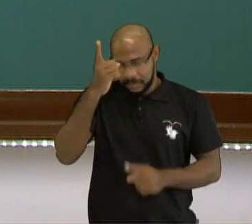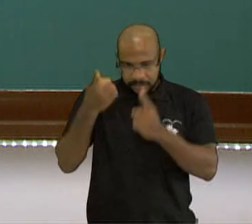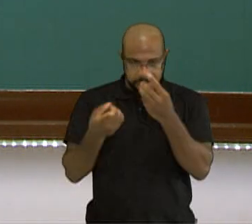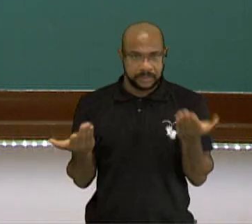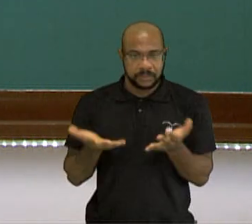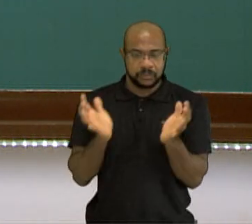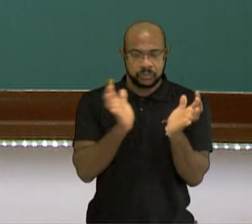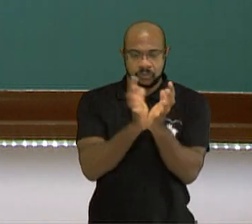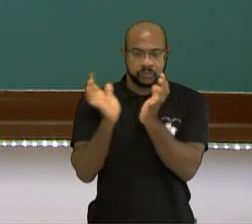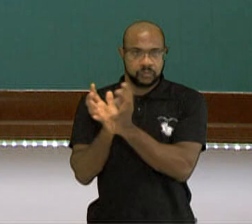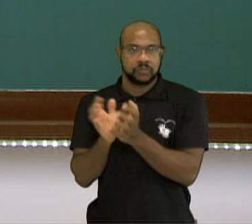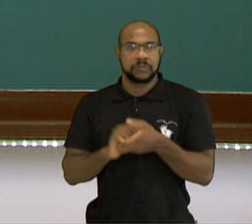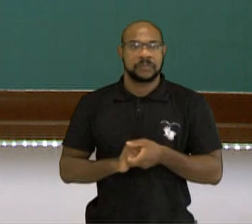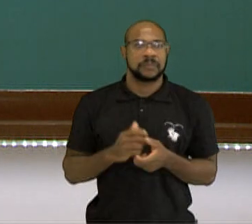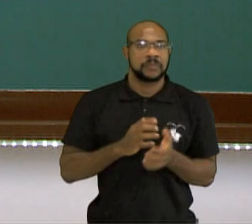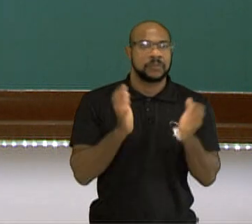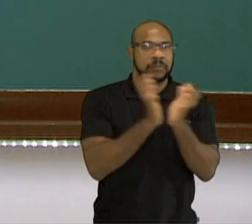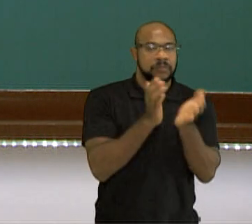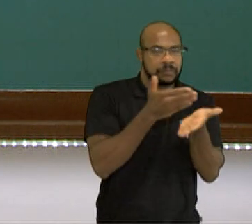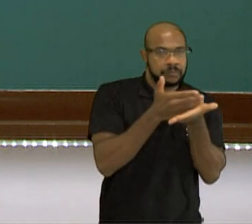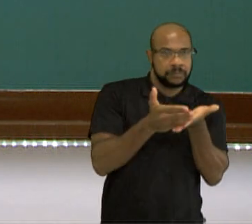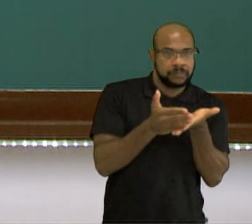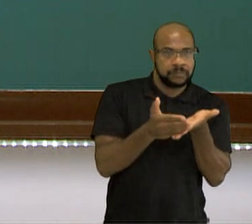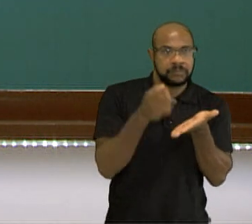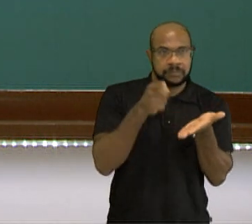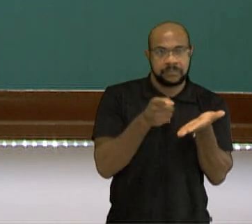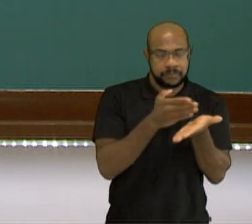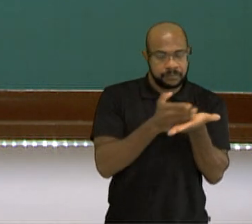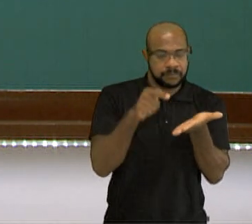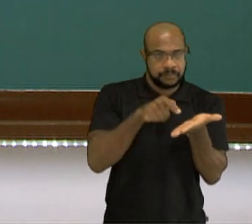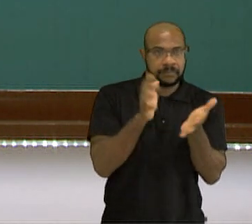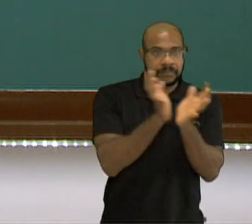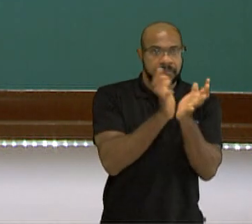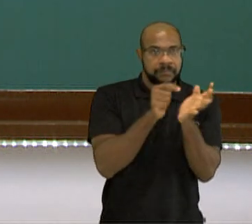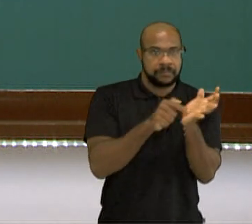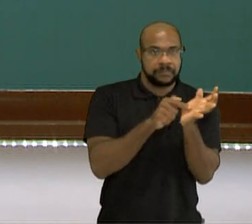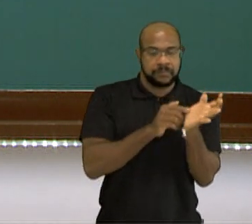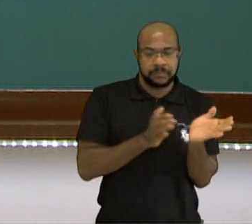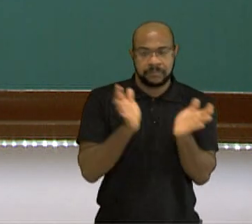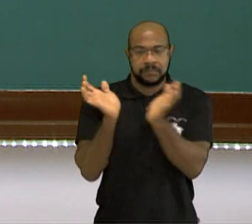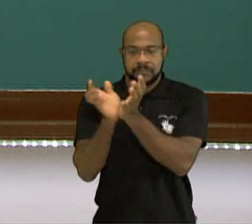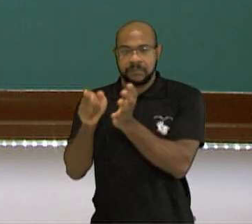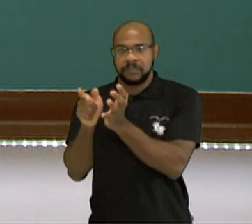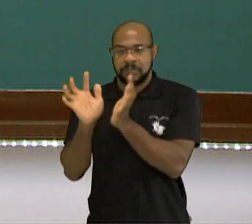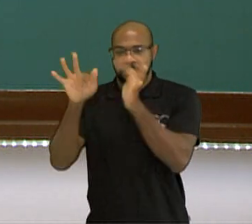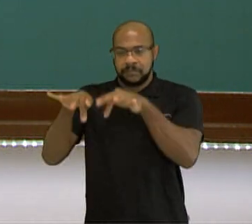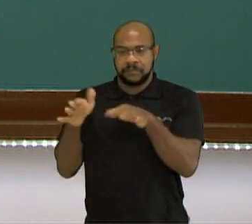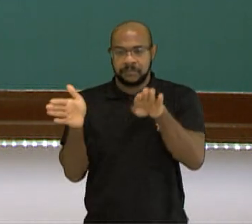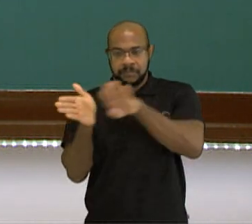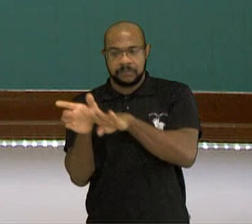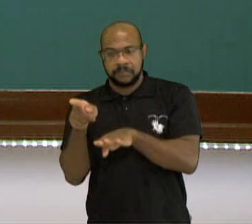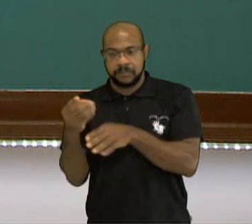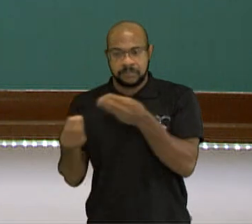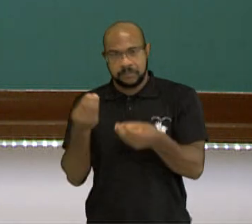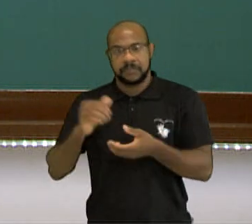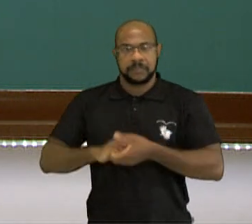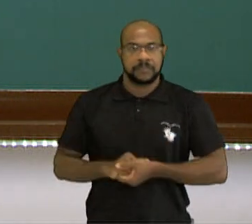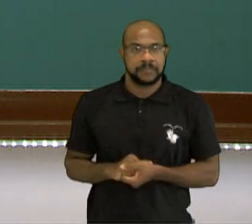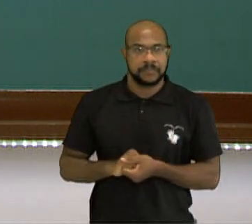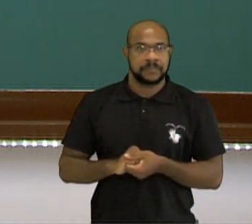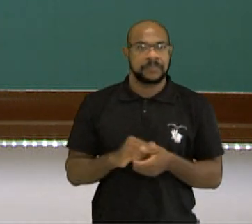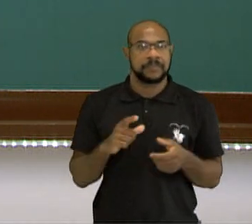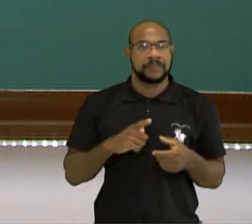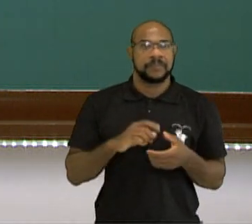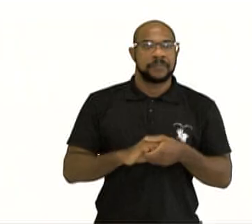tá bom? Eu tenho um conjunto inicial, partida, um conjunto final de chegada. No meio do